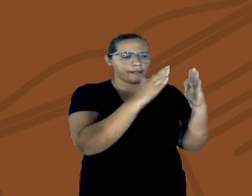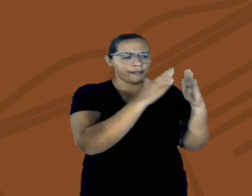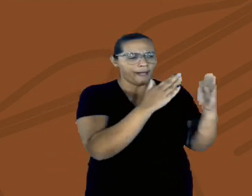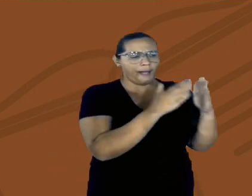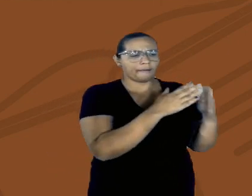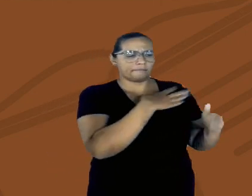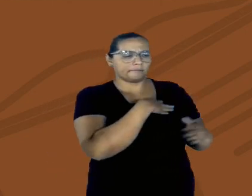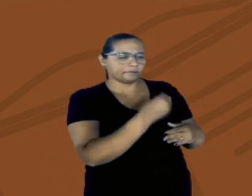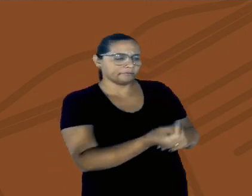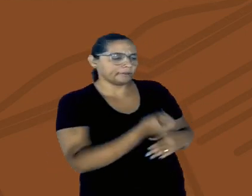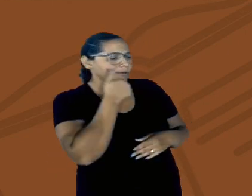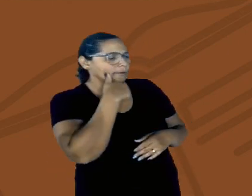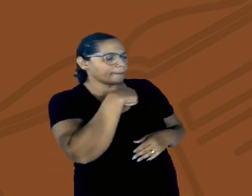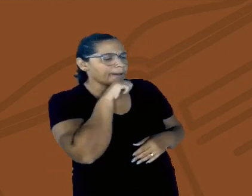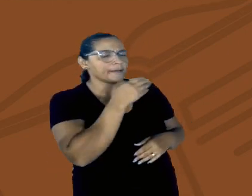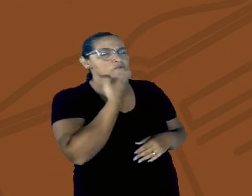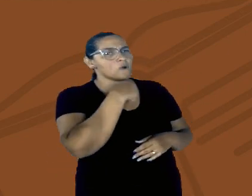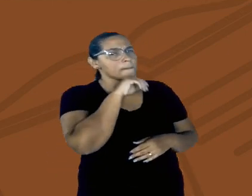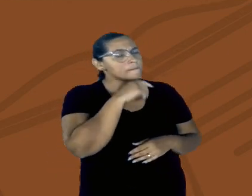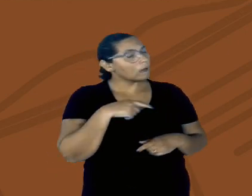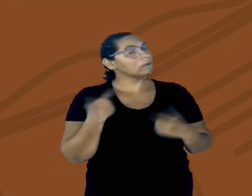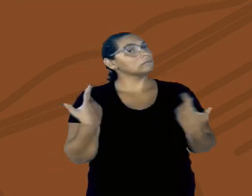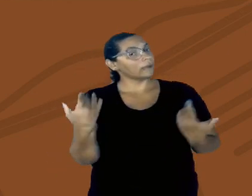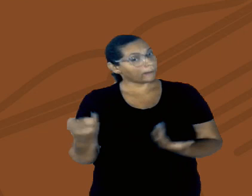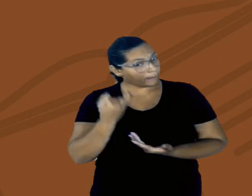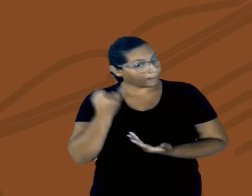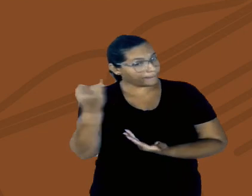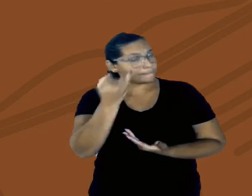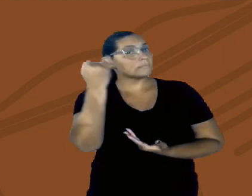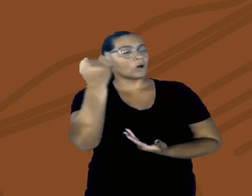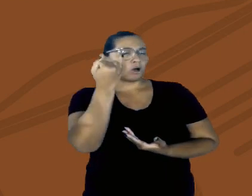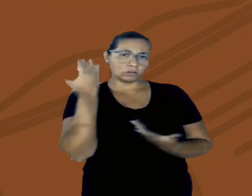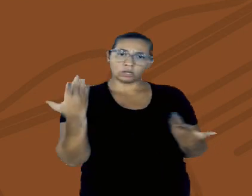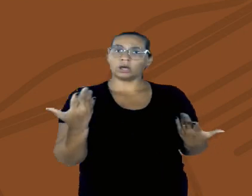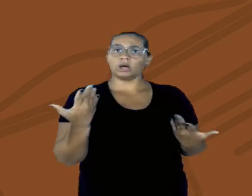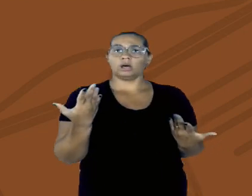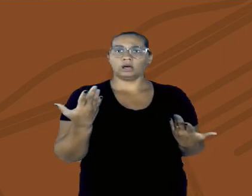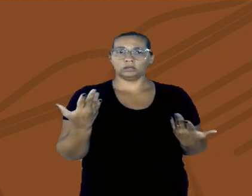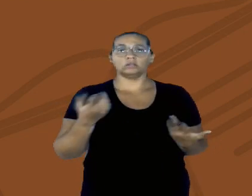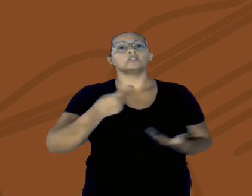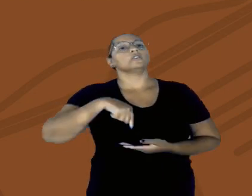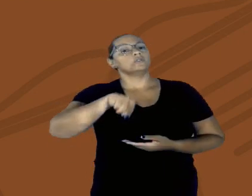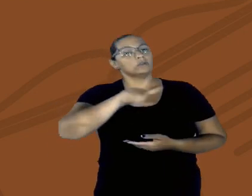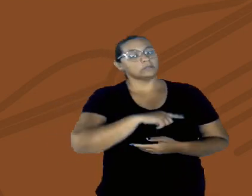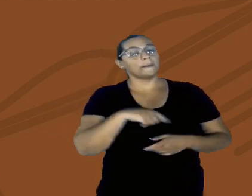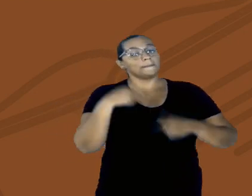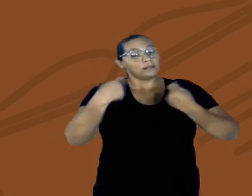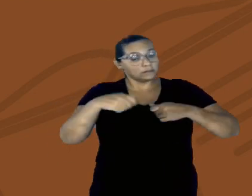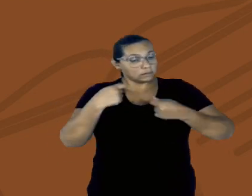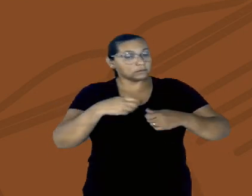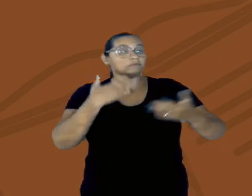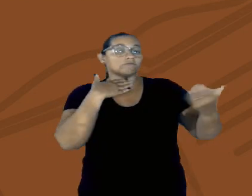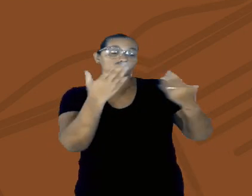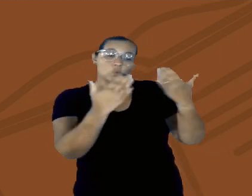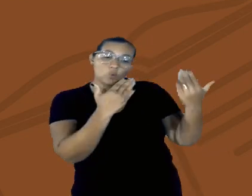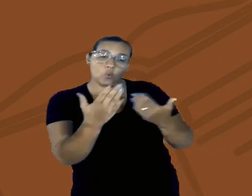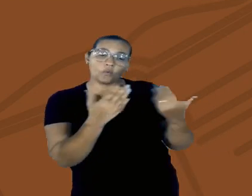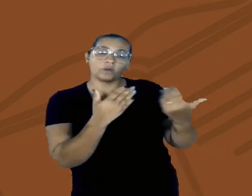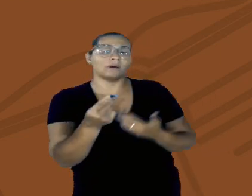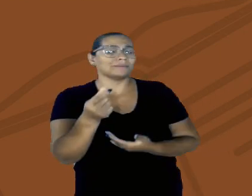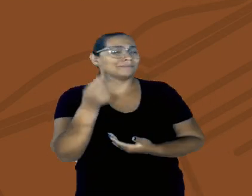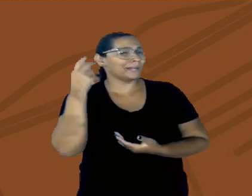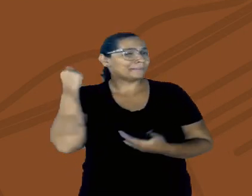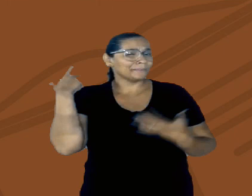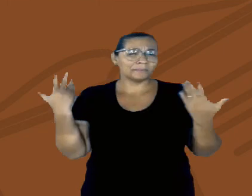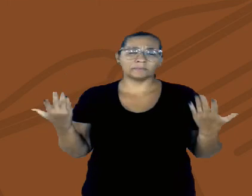né? Com o pai, com a mãe. Isso não é algo do outro mundo, já é discutido desde os tempos remotos, né? Muito bem, professor. Então